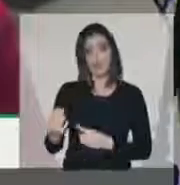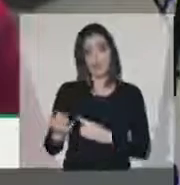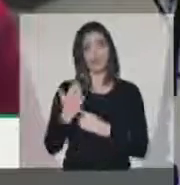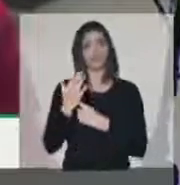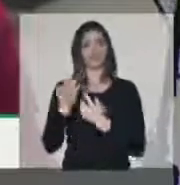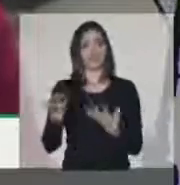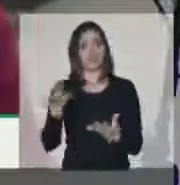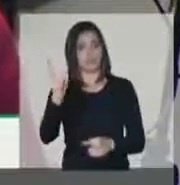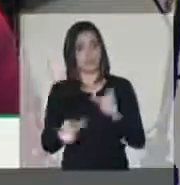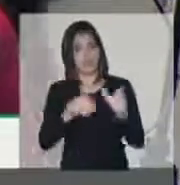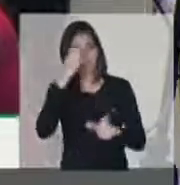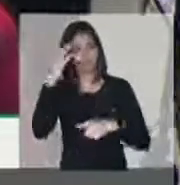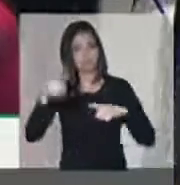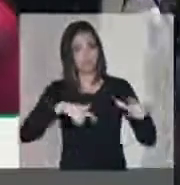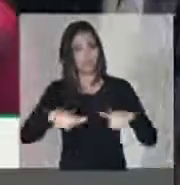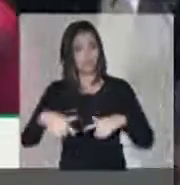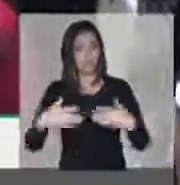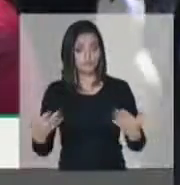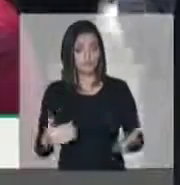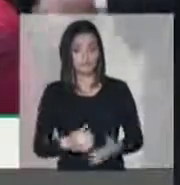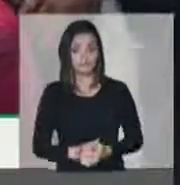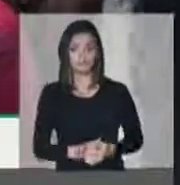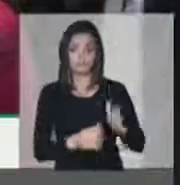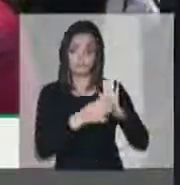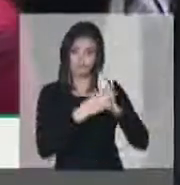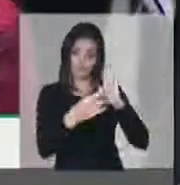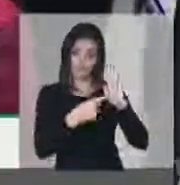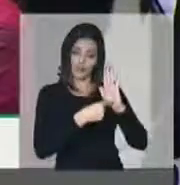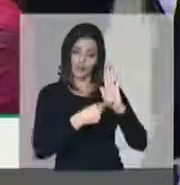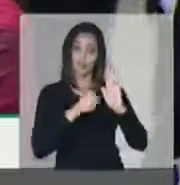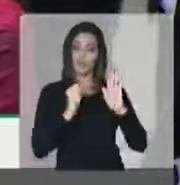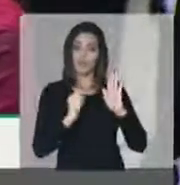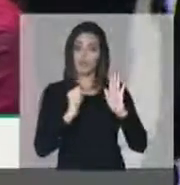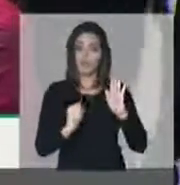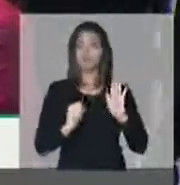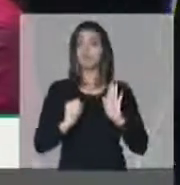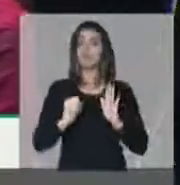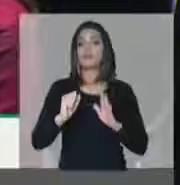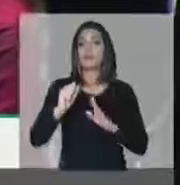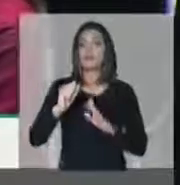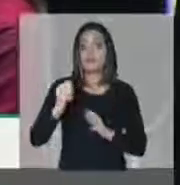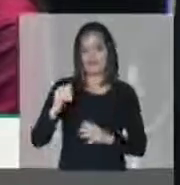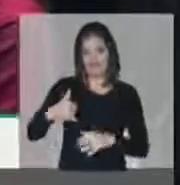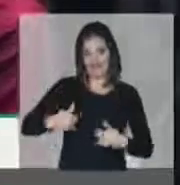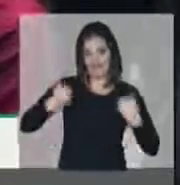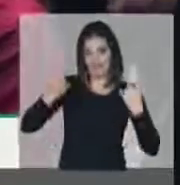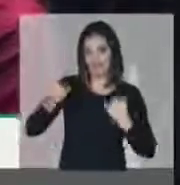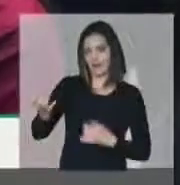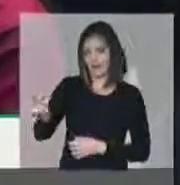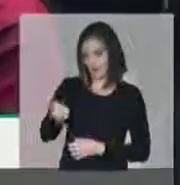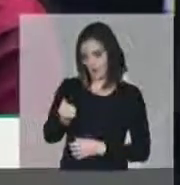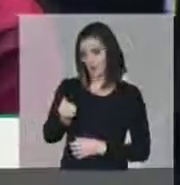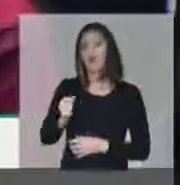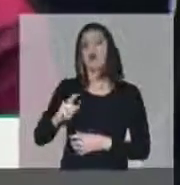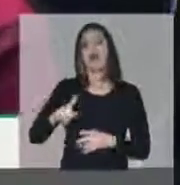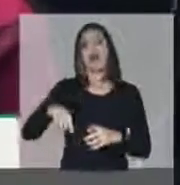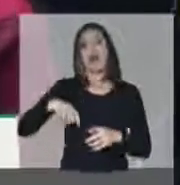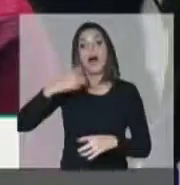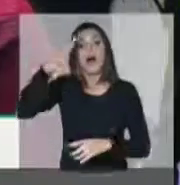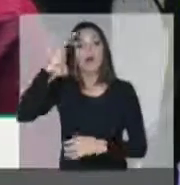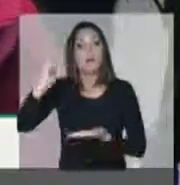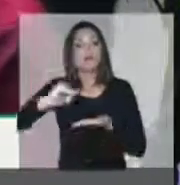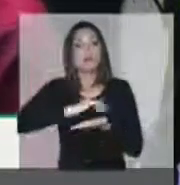saque, utilizar os seus recursos do Fundo de Garantia. Com esse destaque, ele pode, no mês seguinte, já reverter,